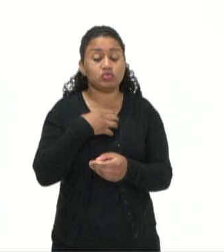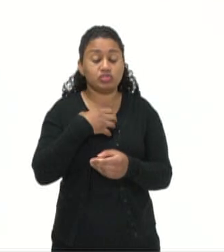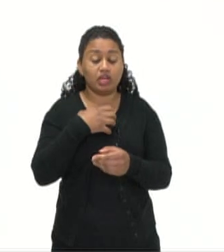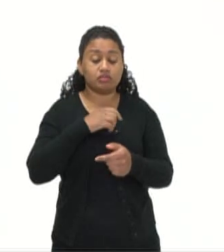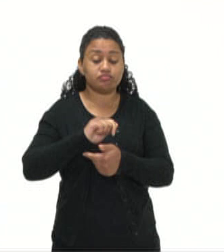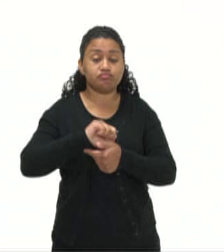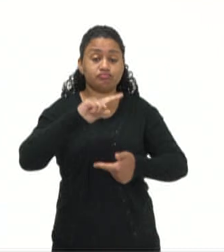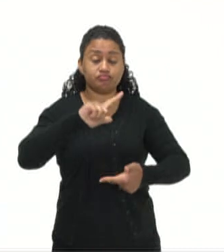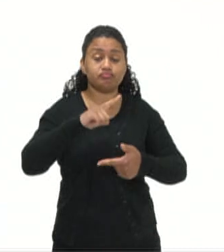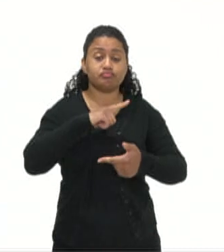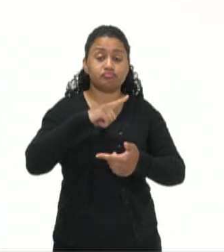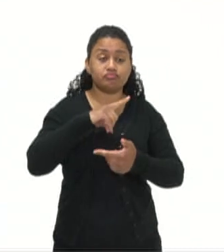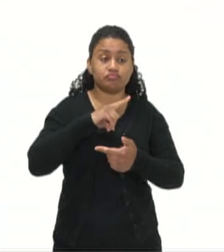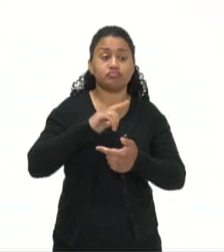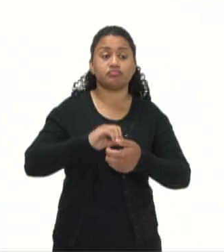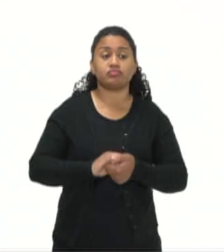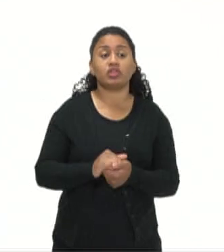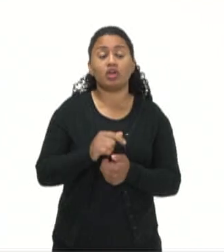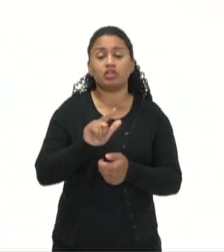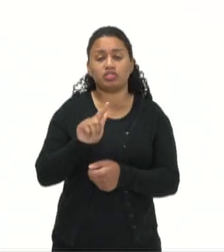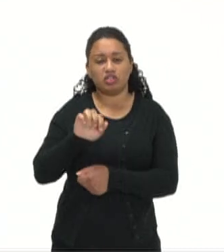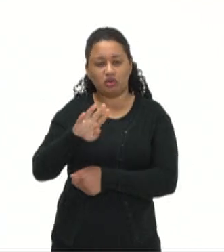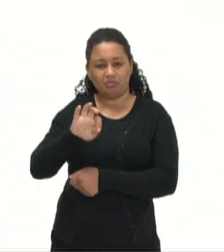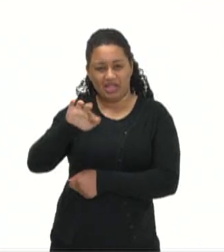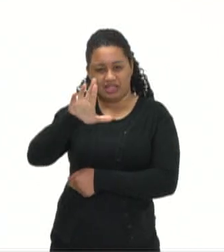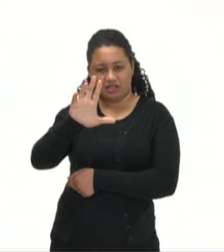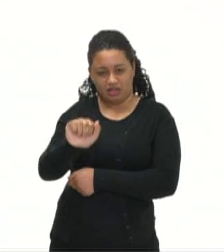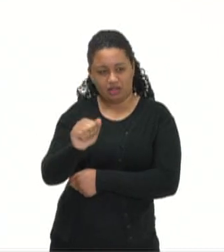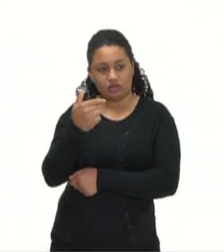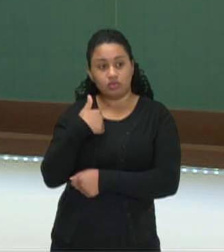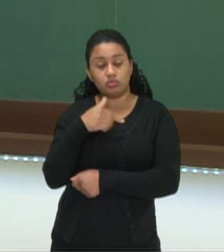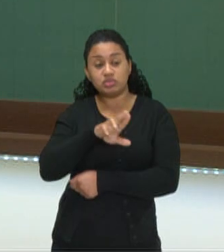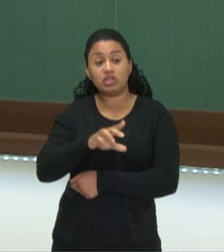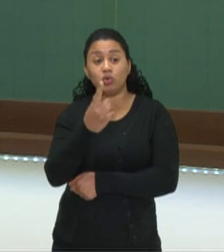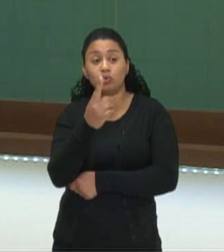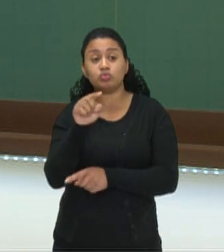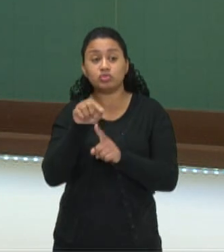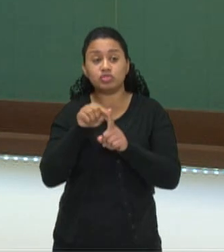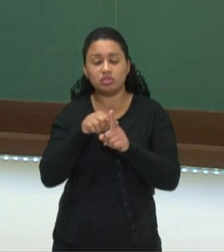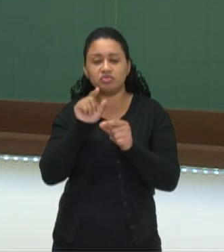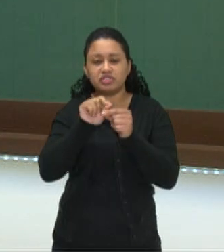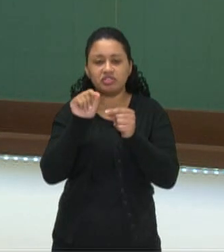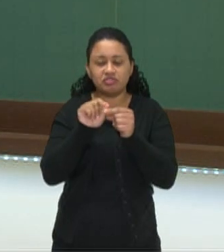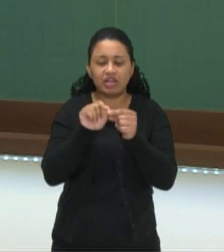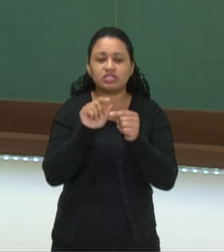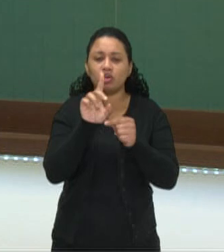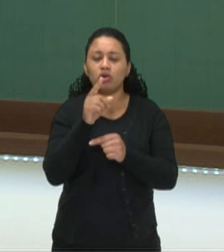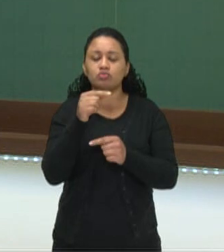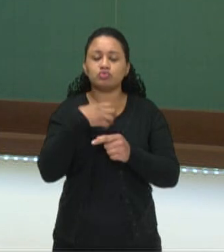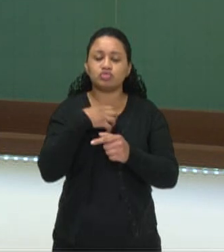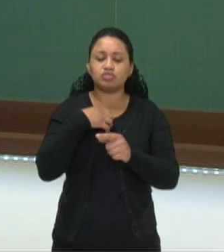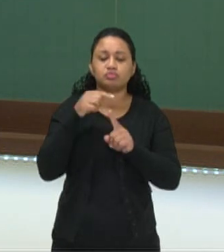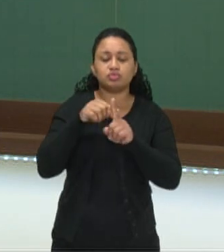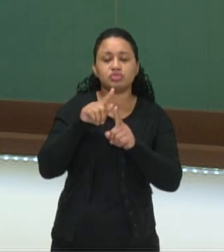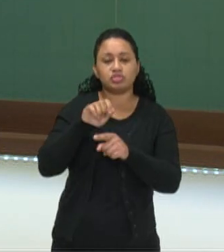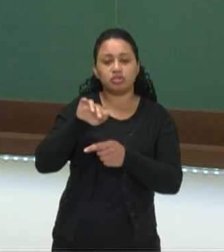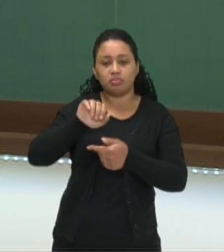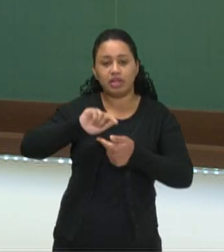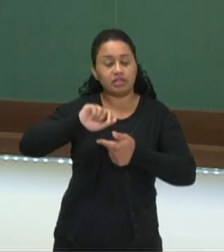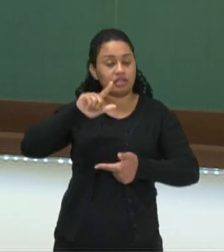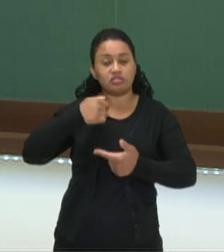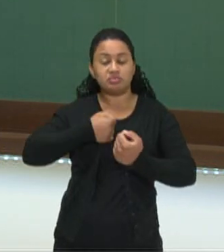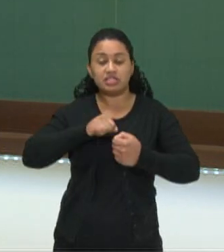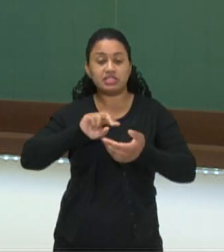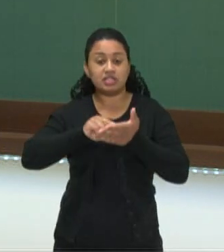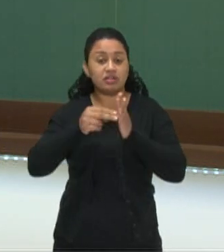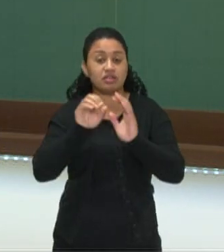geométricas. Produza uma composição sem subjetividade usando somente uma forma geométrica. Faz lá, só forma geométrica, não precisa significar nada, mas eu